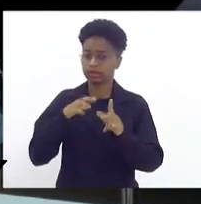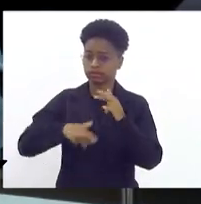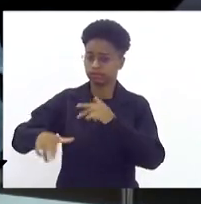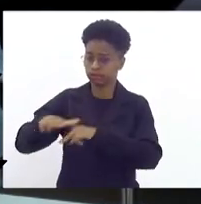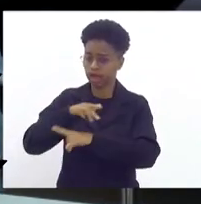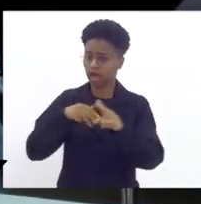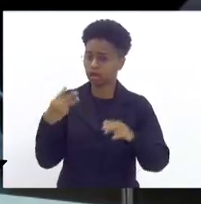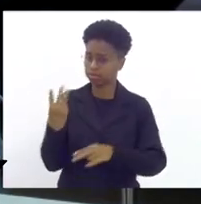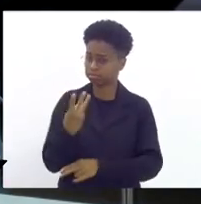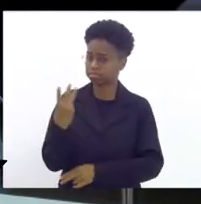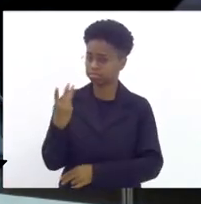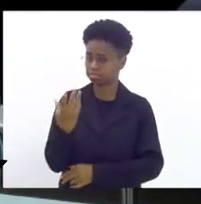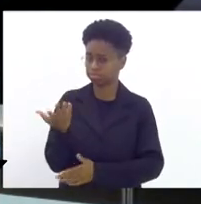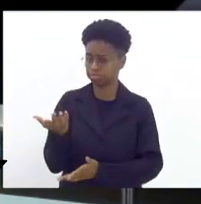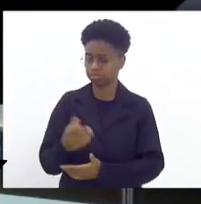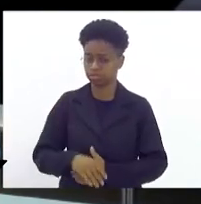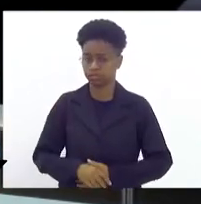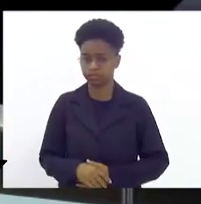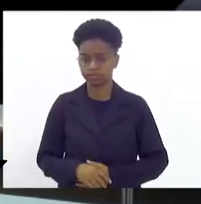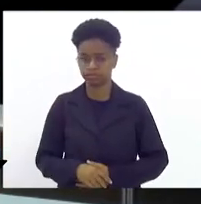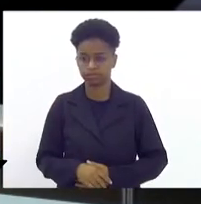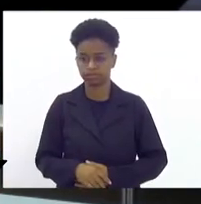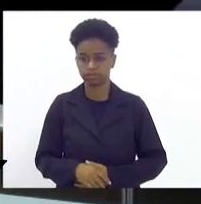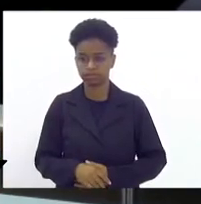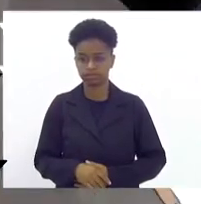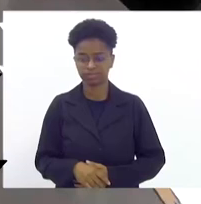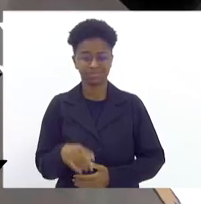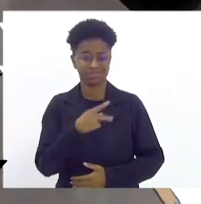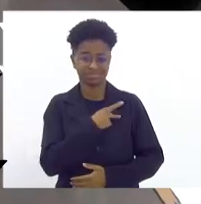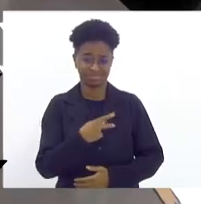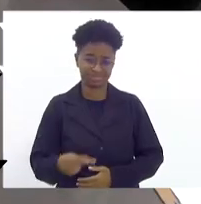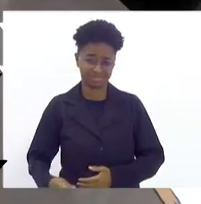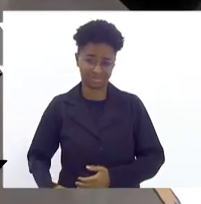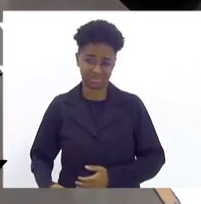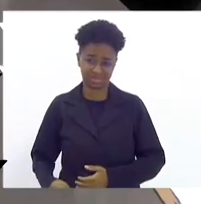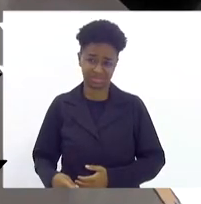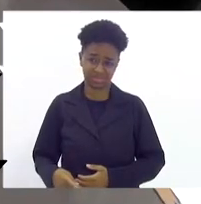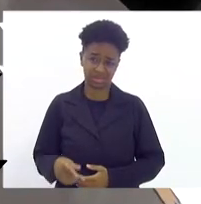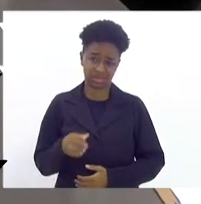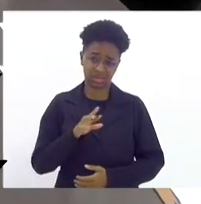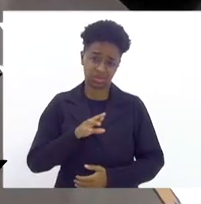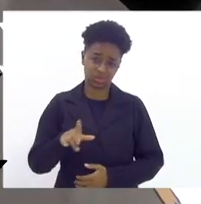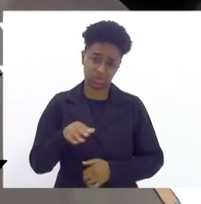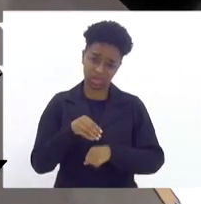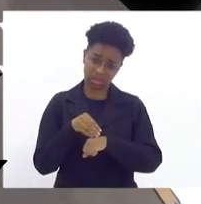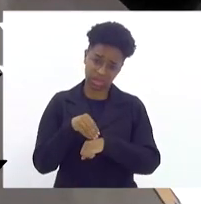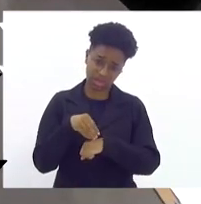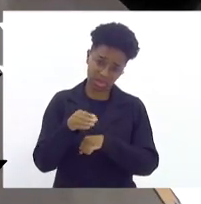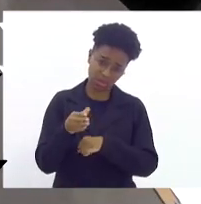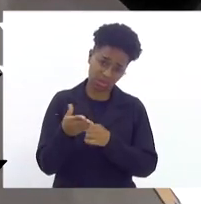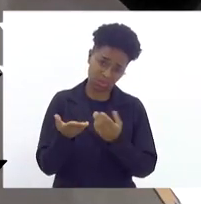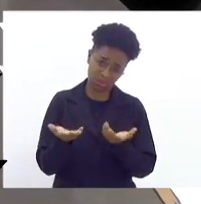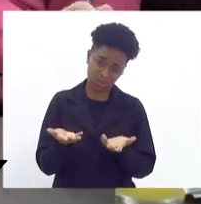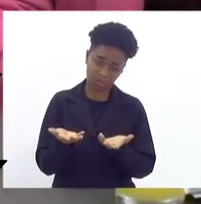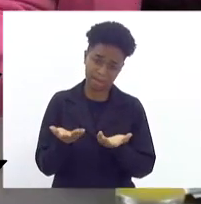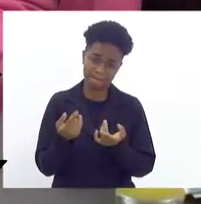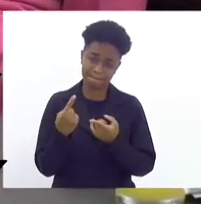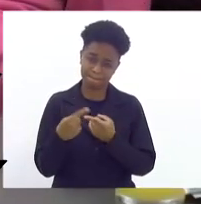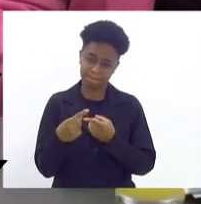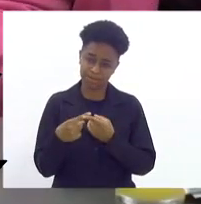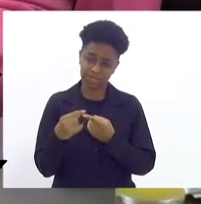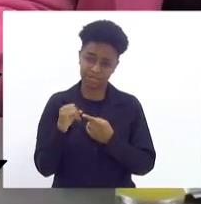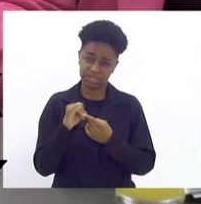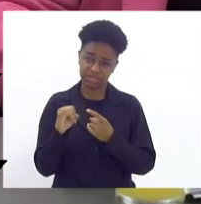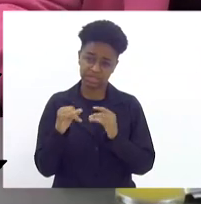biodiversidade legislativa. Senhor presidente, não seria mais recomendável, já que não há